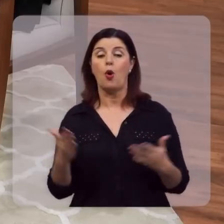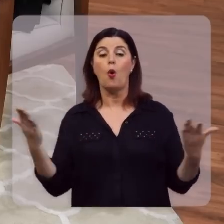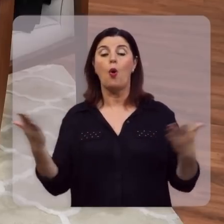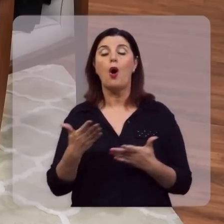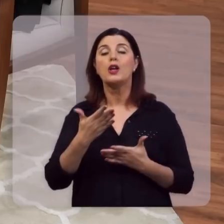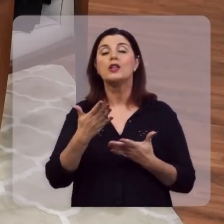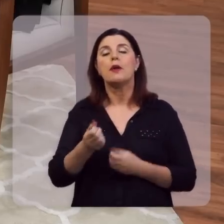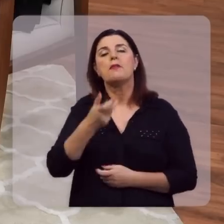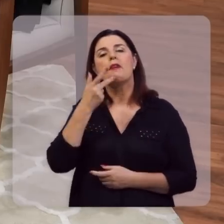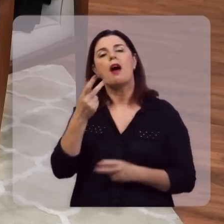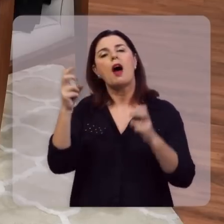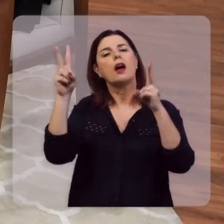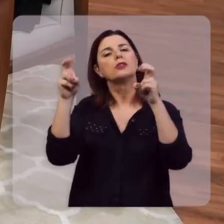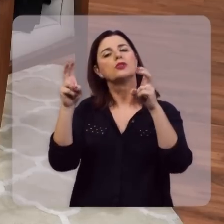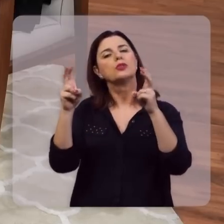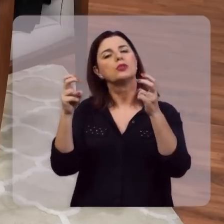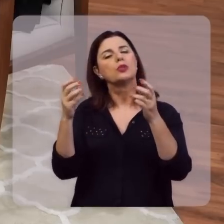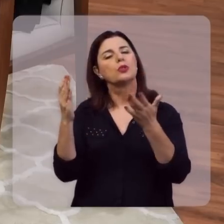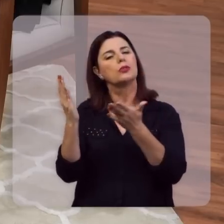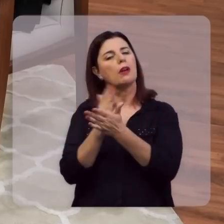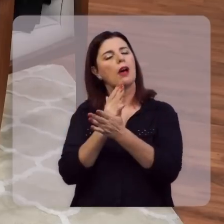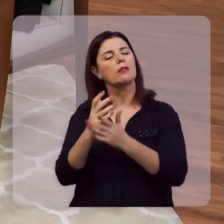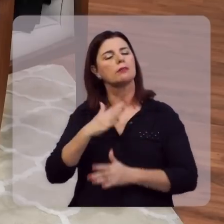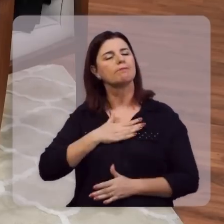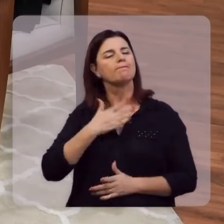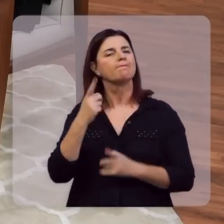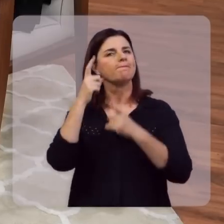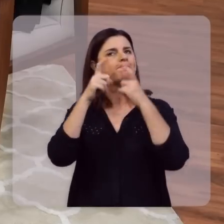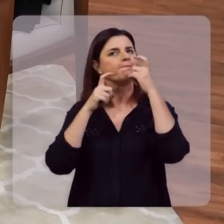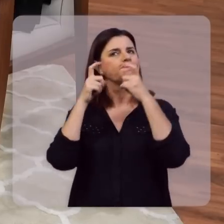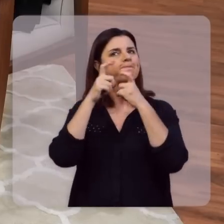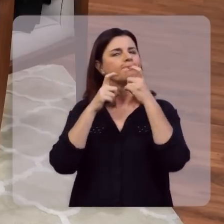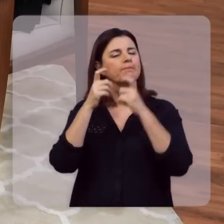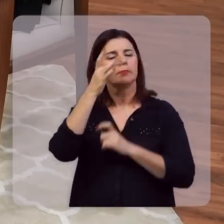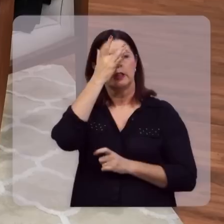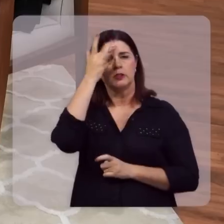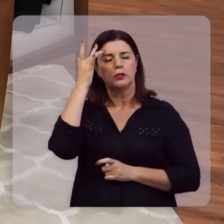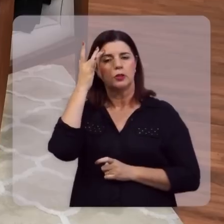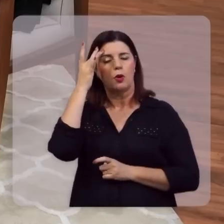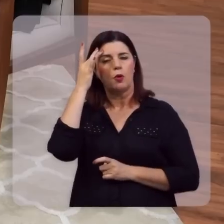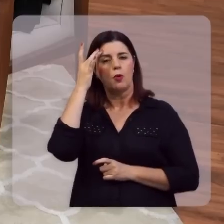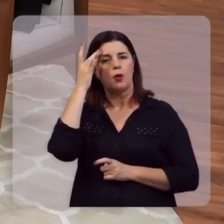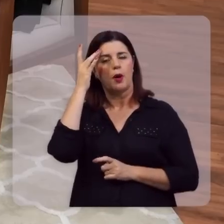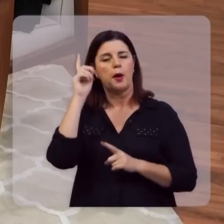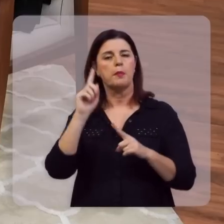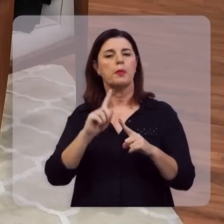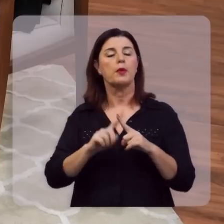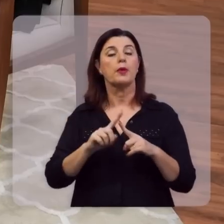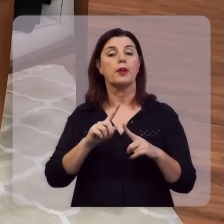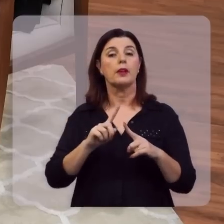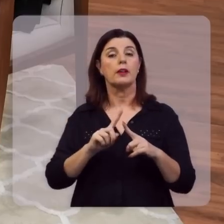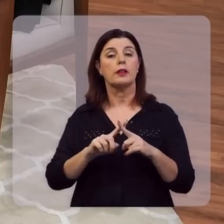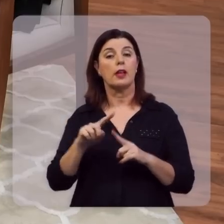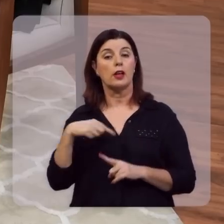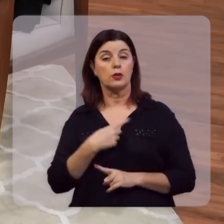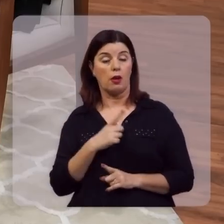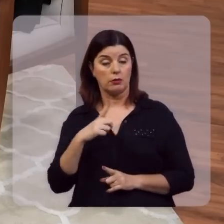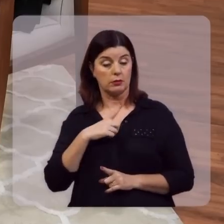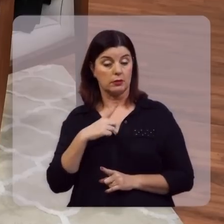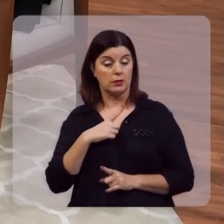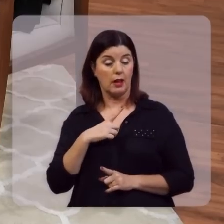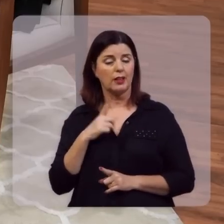gente vai falar sobre um assunto que muitas vezes assusta e preocupa as pessoas, porque afinal de contas nós temos muitas